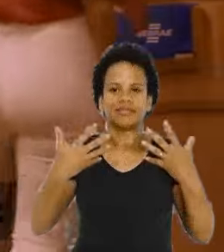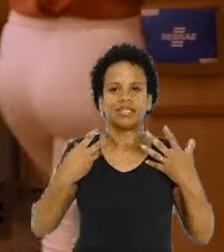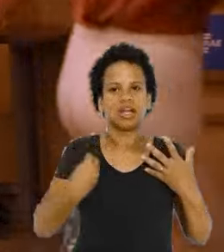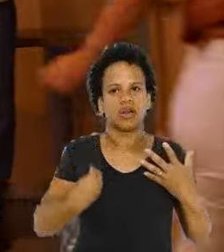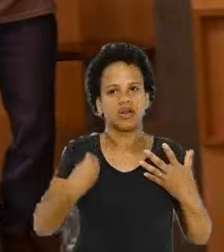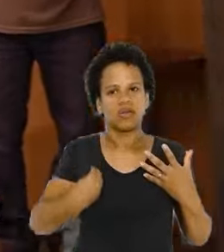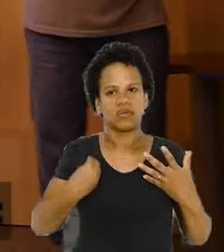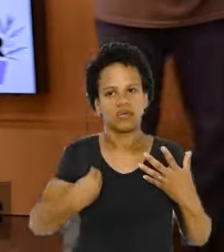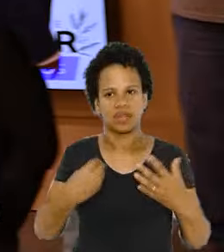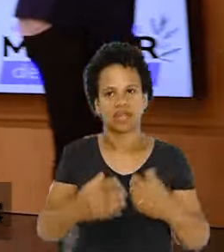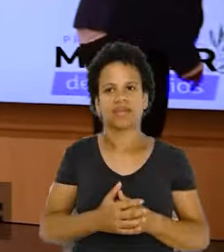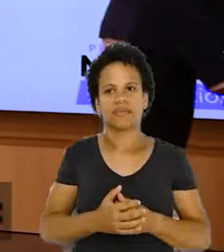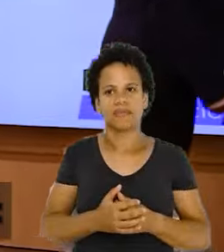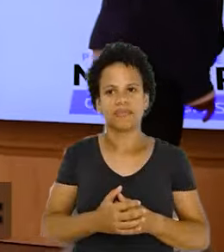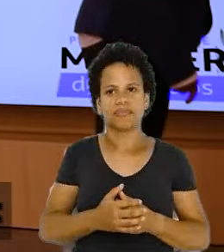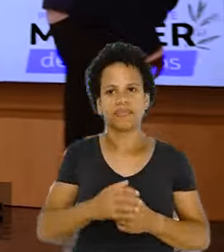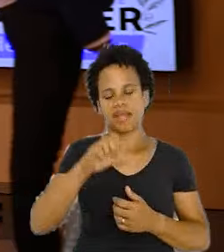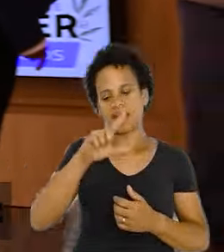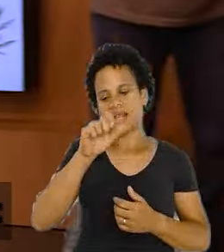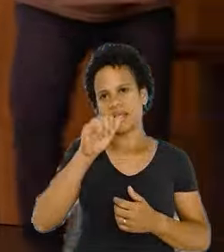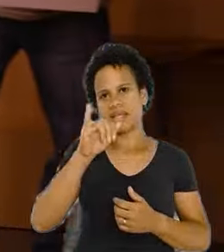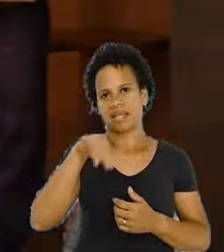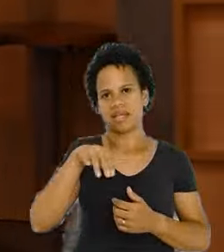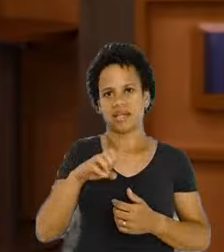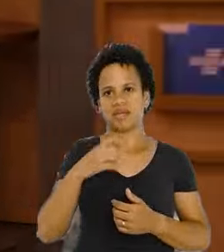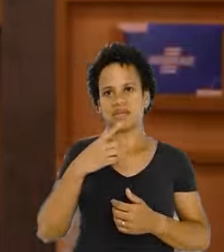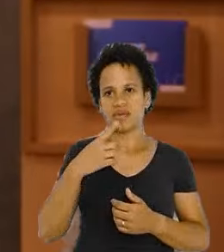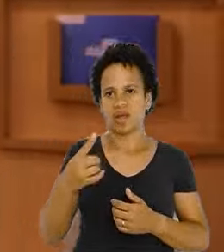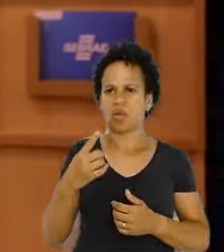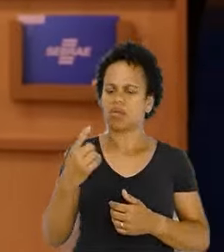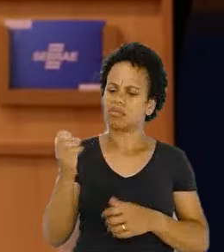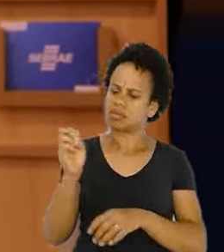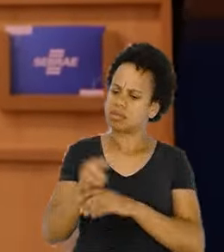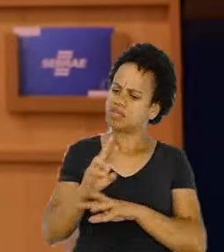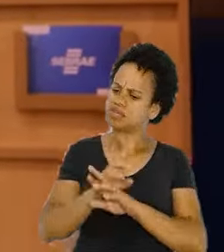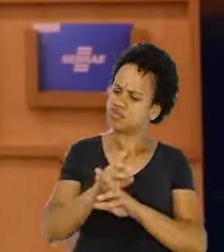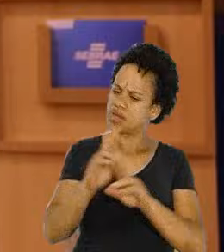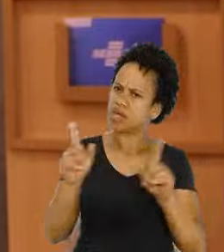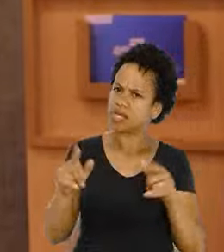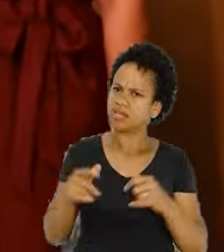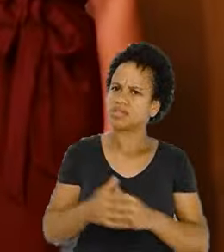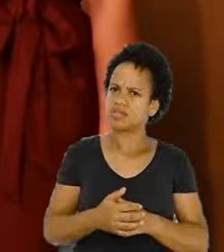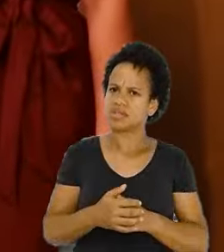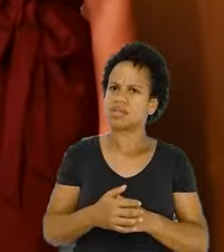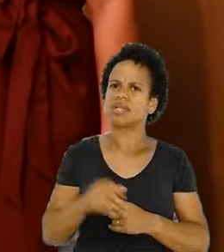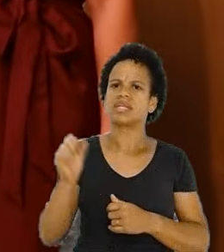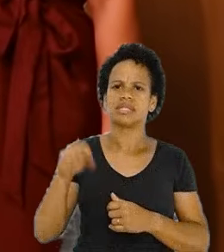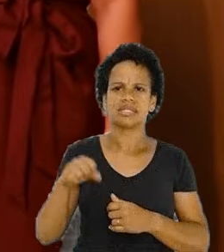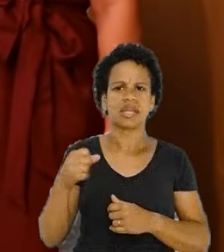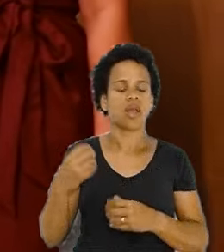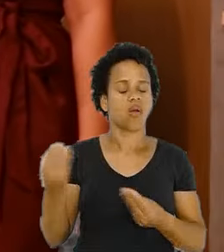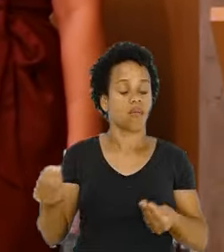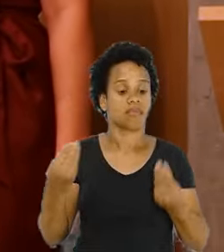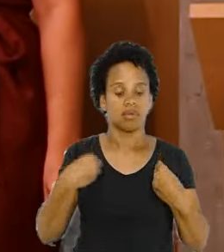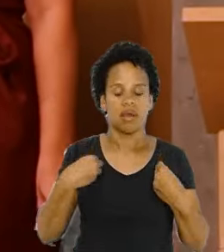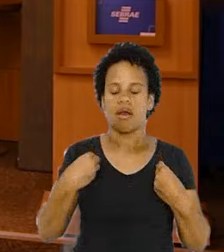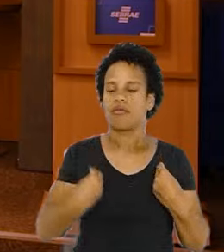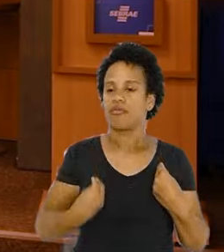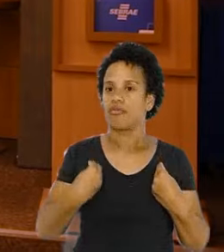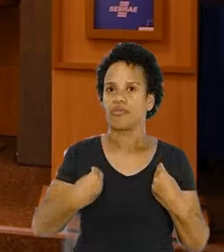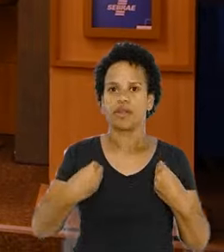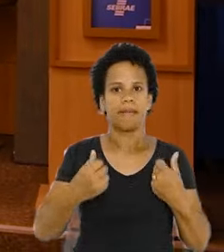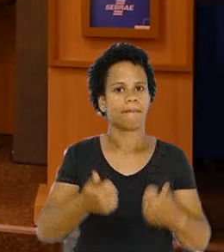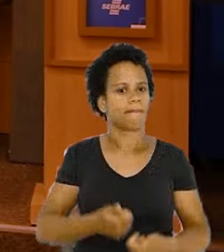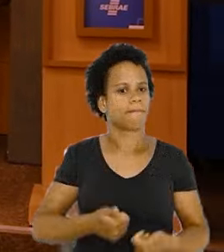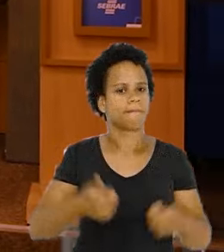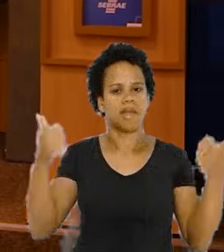a como que ela a Elan entrou aqui e falou comigo como você tá diferente porque eu ganhei uma nova vida te deu um ânimo a